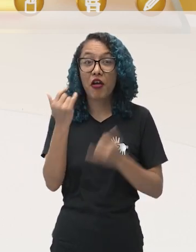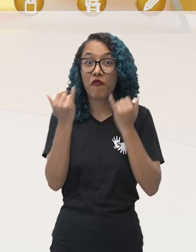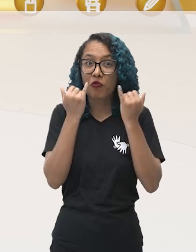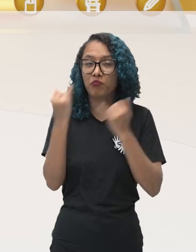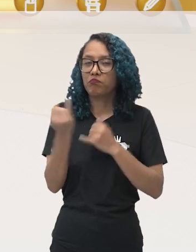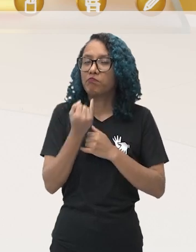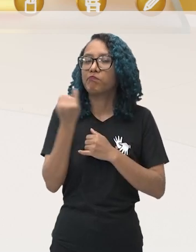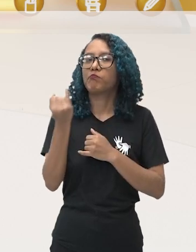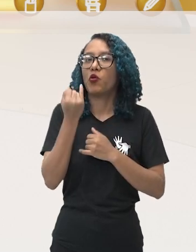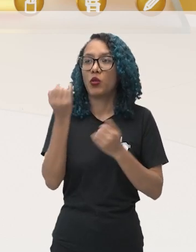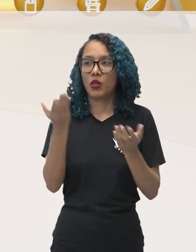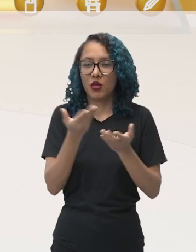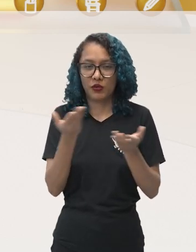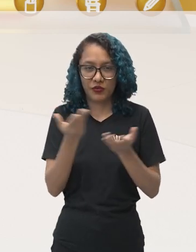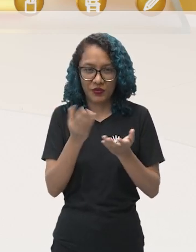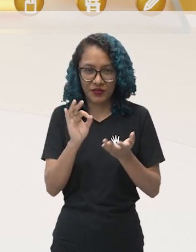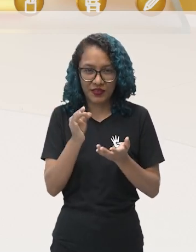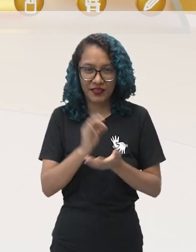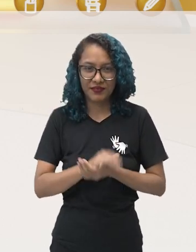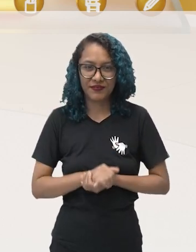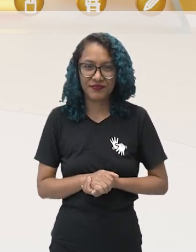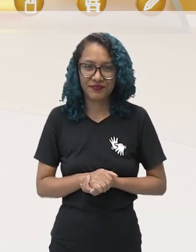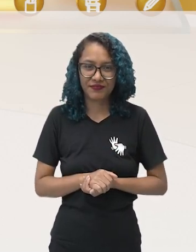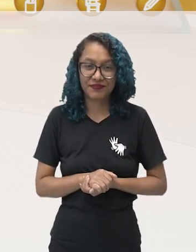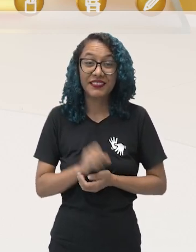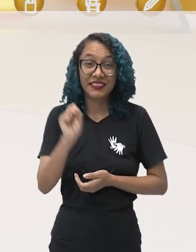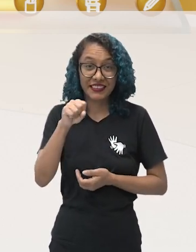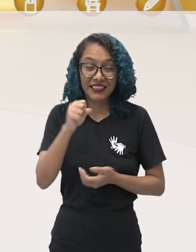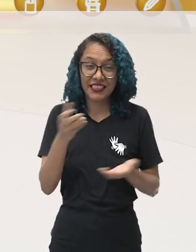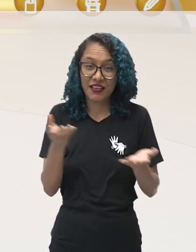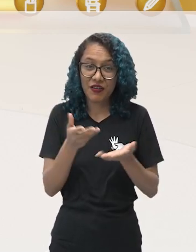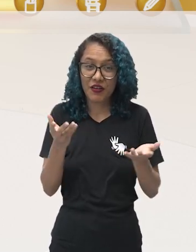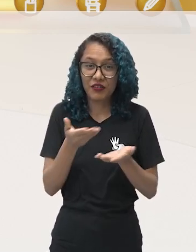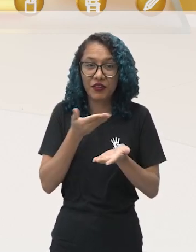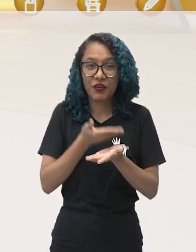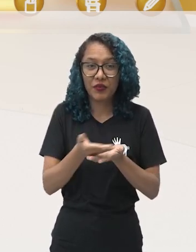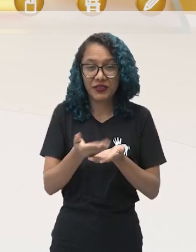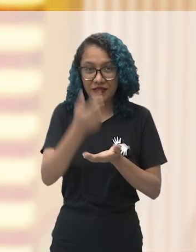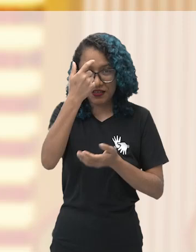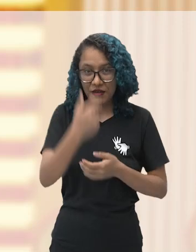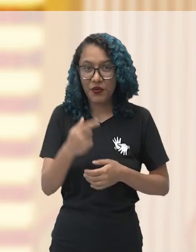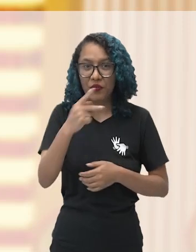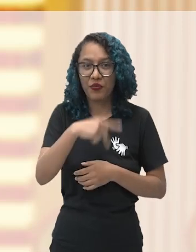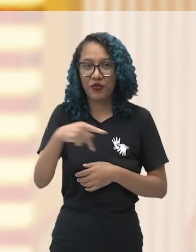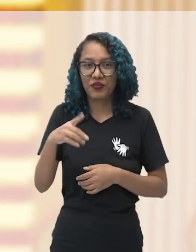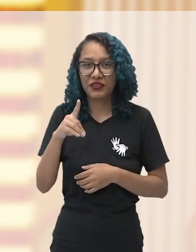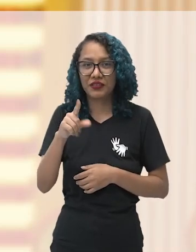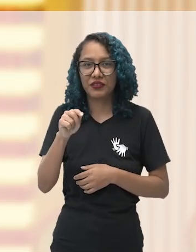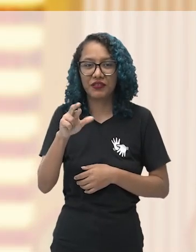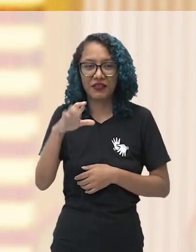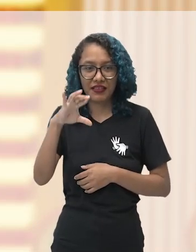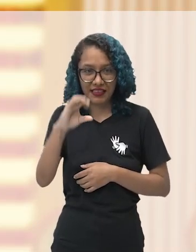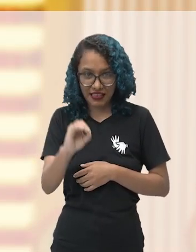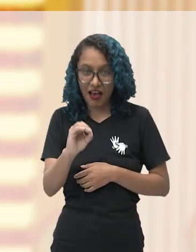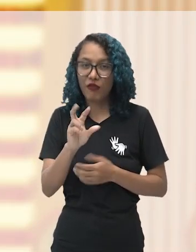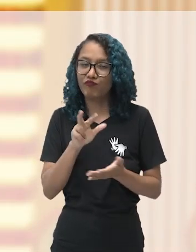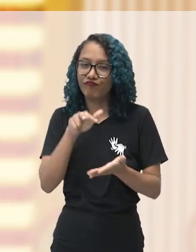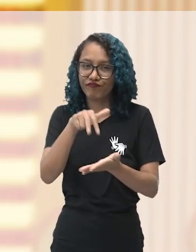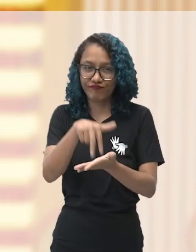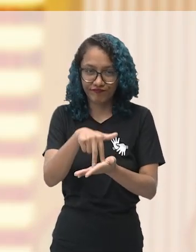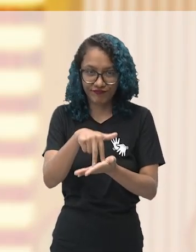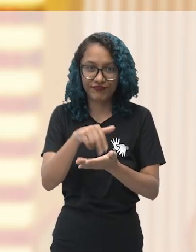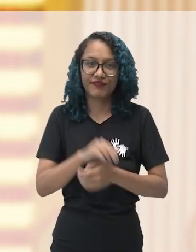importantes nessa aula, não é mesmo, professor Dário? E vamos iniciar a nossa aula. Eu sou o professor Dário Pinheiro, que vou estar com